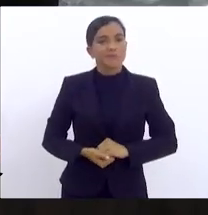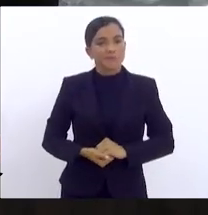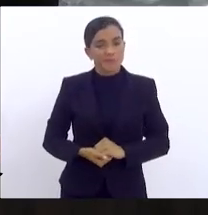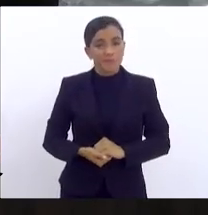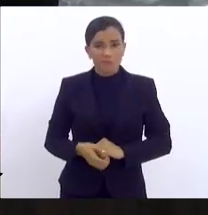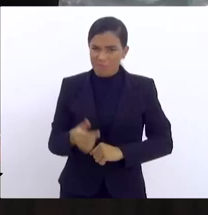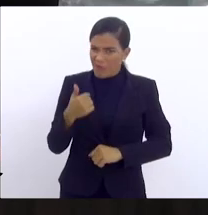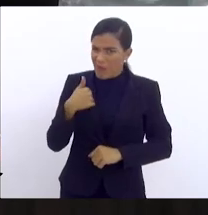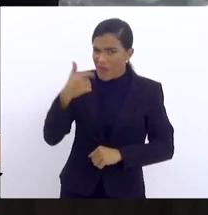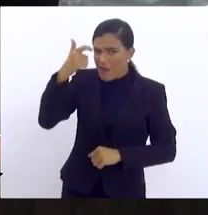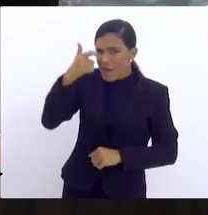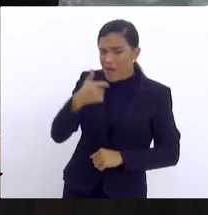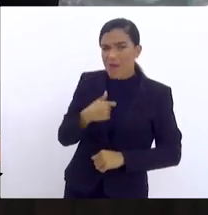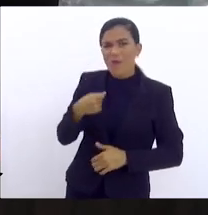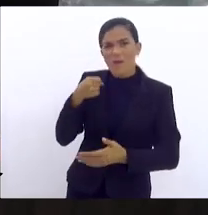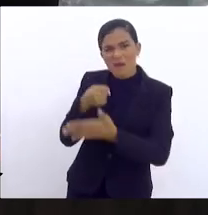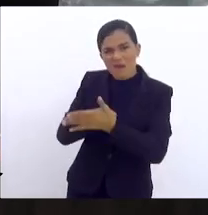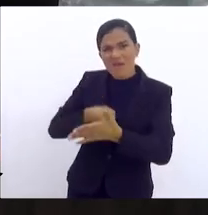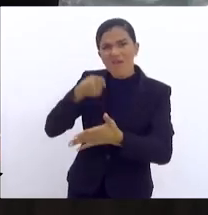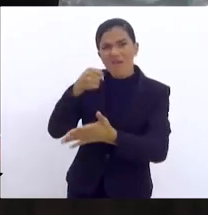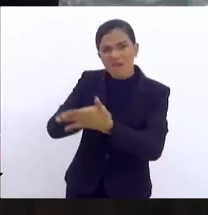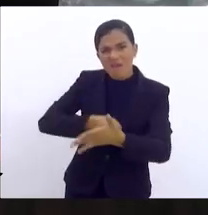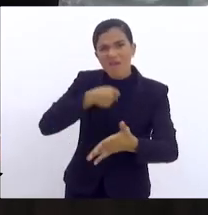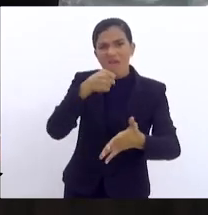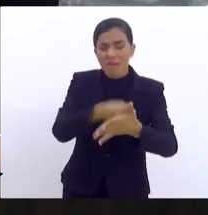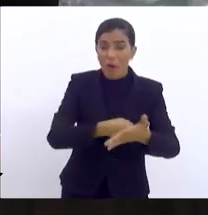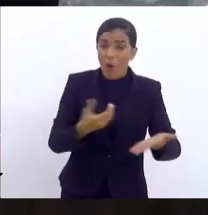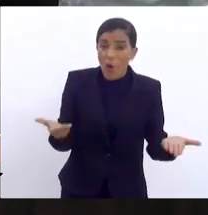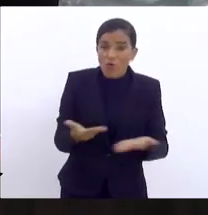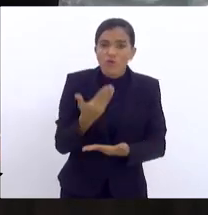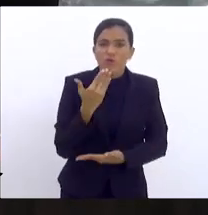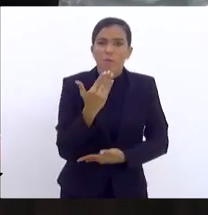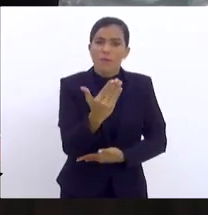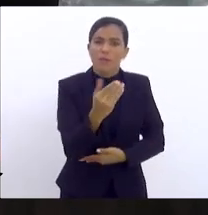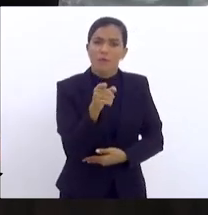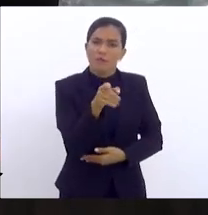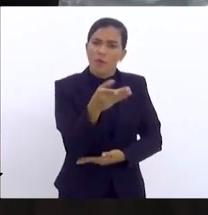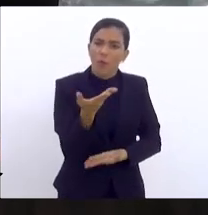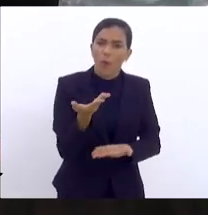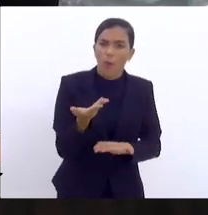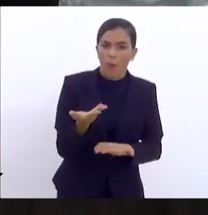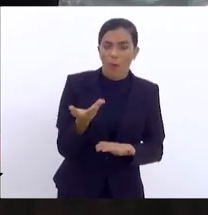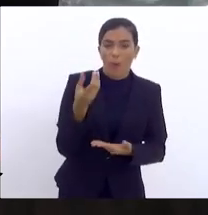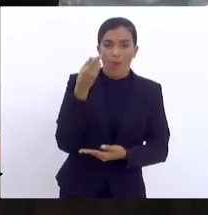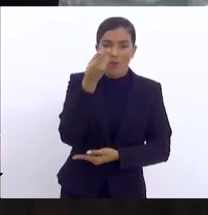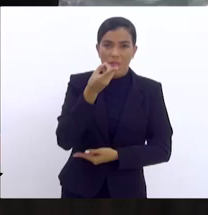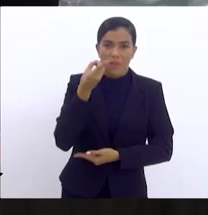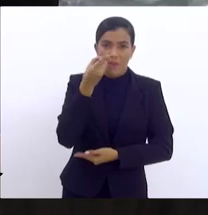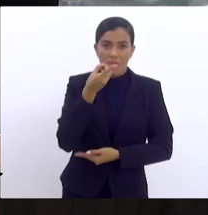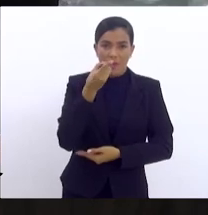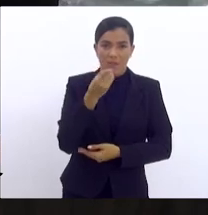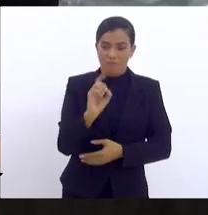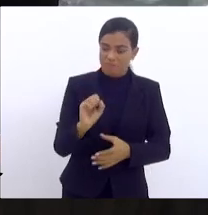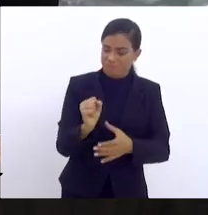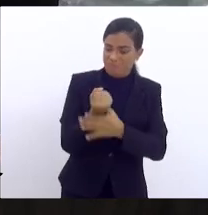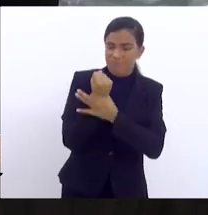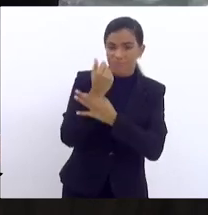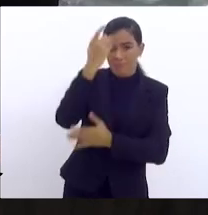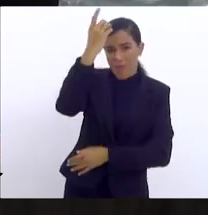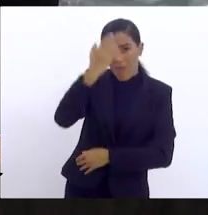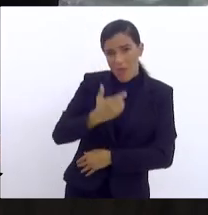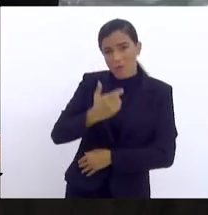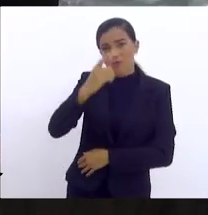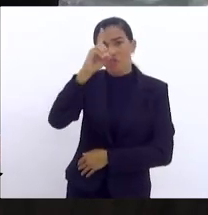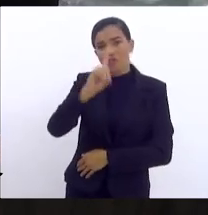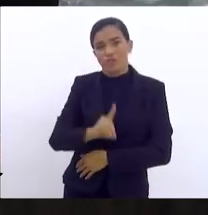eu tenho batido Coronel onde eu quero pedir ao Senhor como Deputado que é seguro o meu direito que o estado Seguro